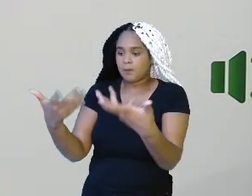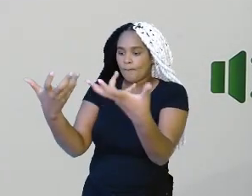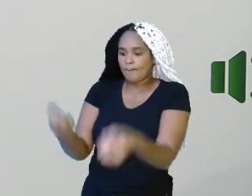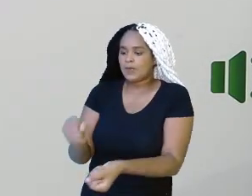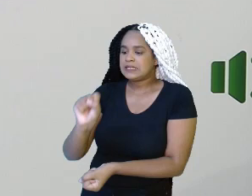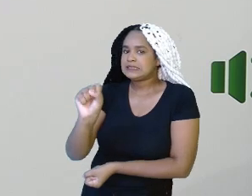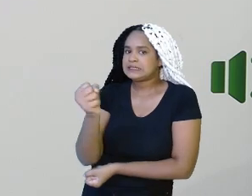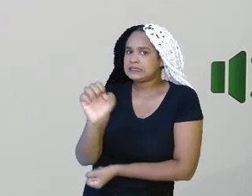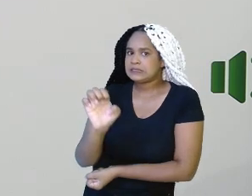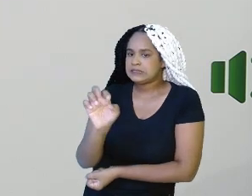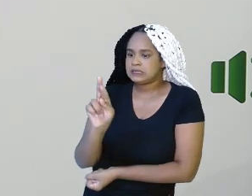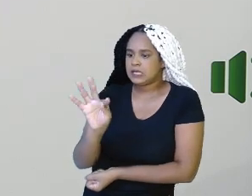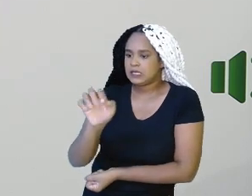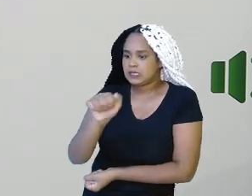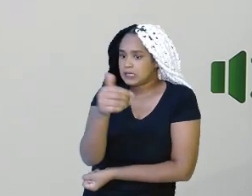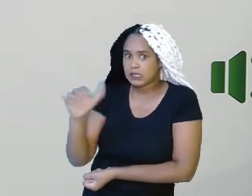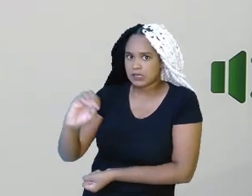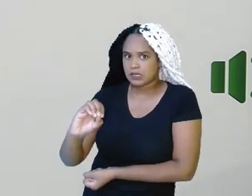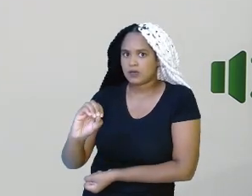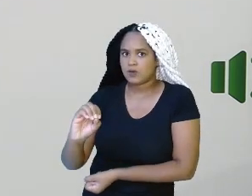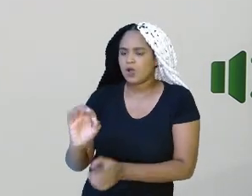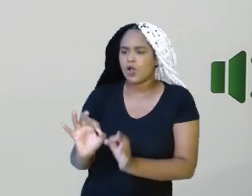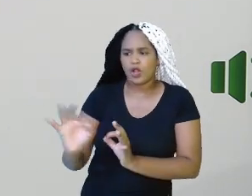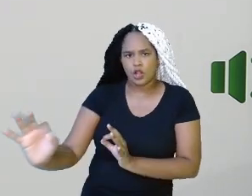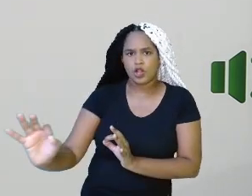mais distanciados da gente, certo?